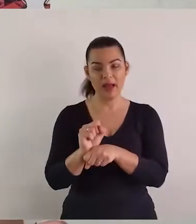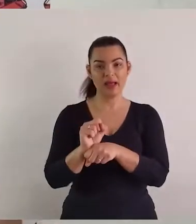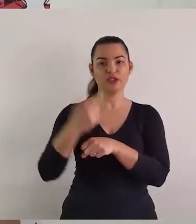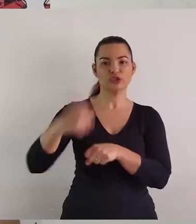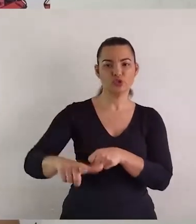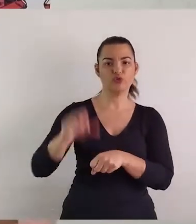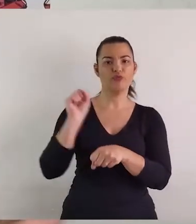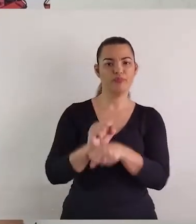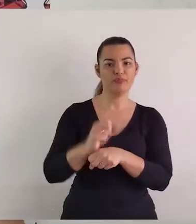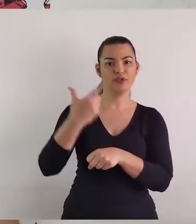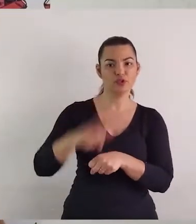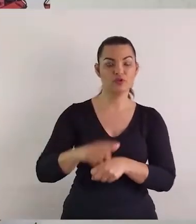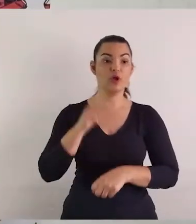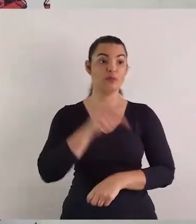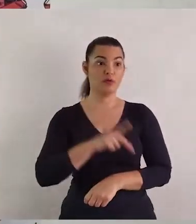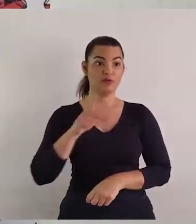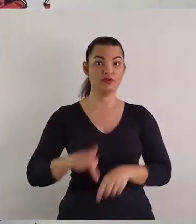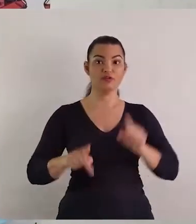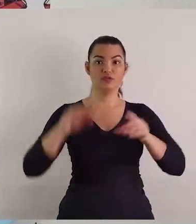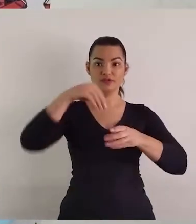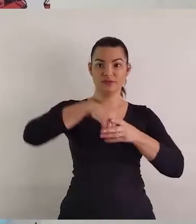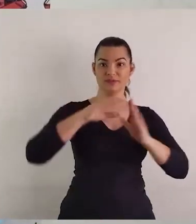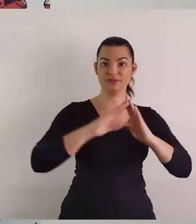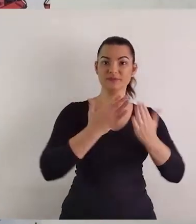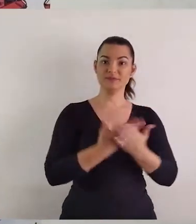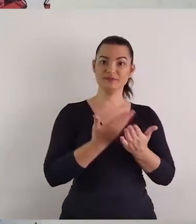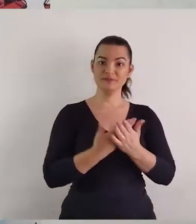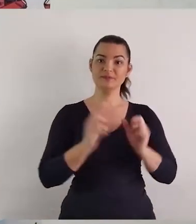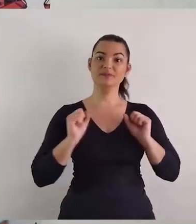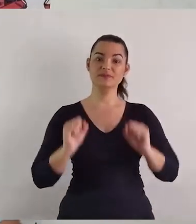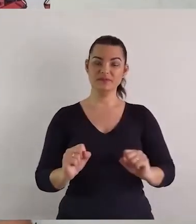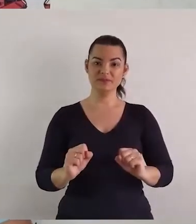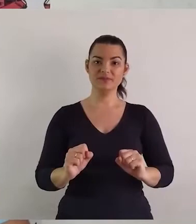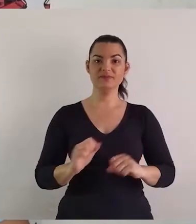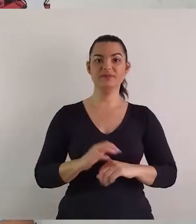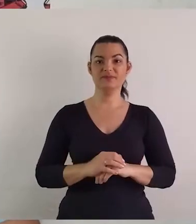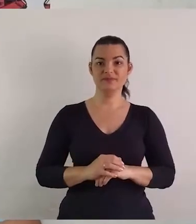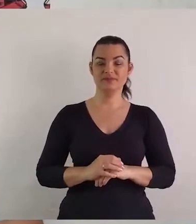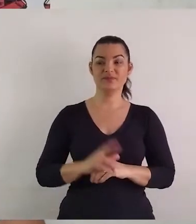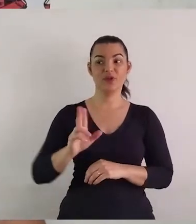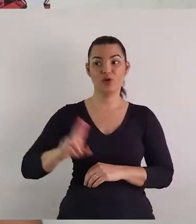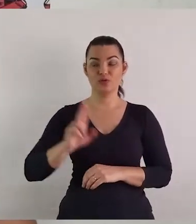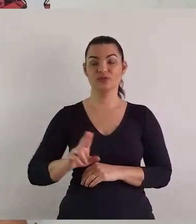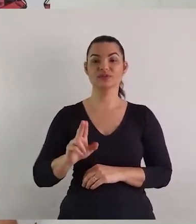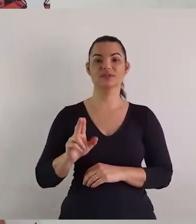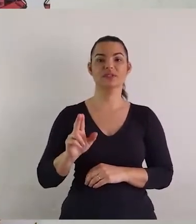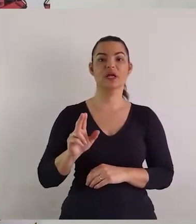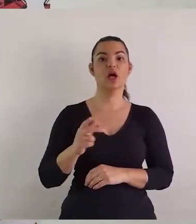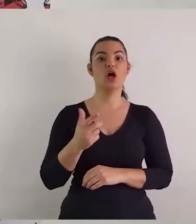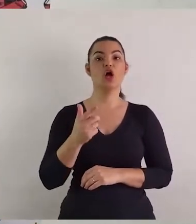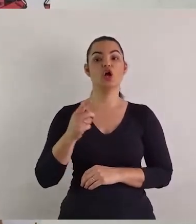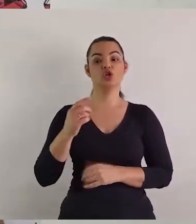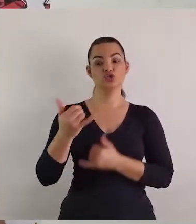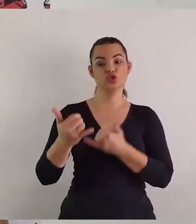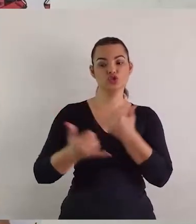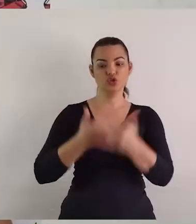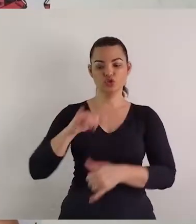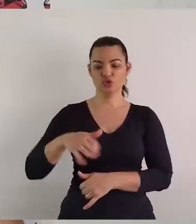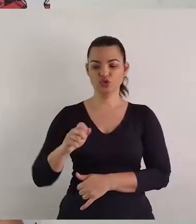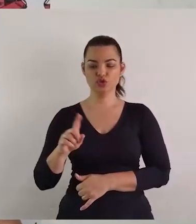professores nas escolas podem usar outras propostas de jogo de 7 erros, tá bom? Pode